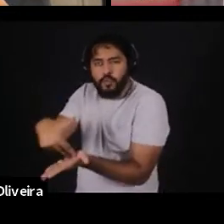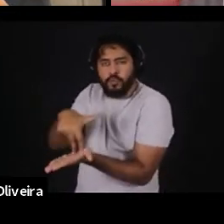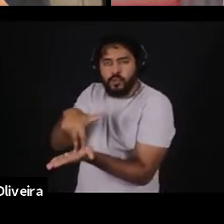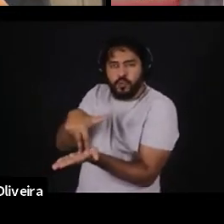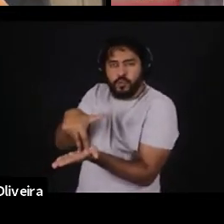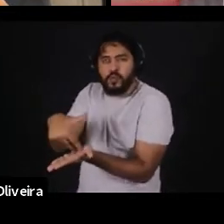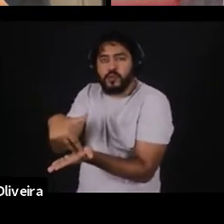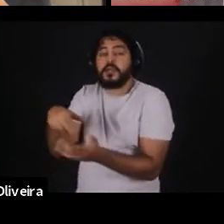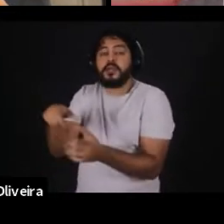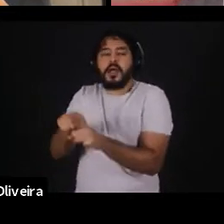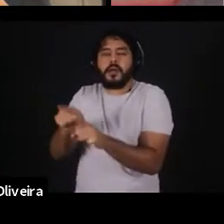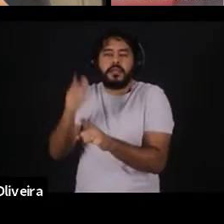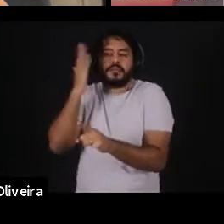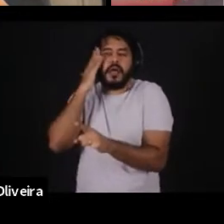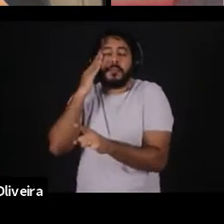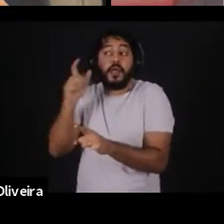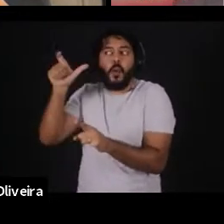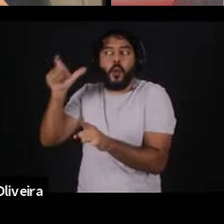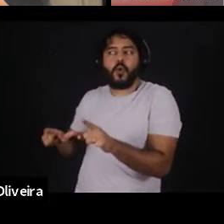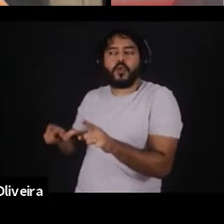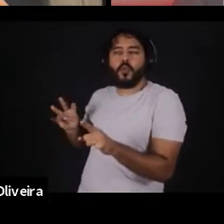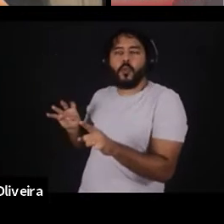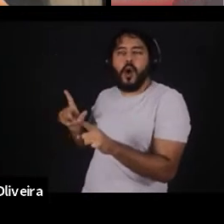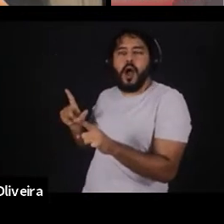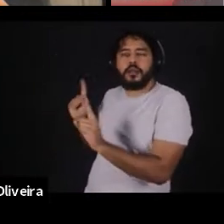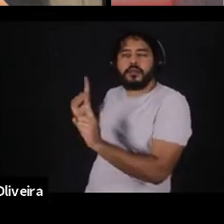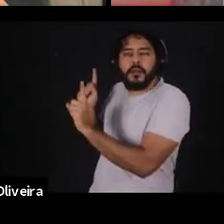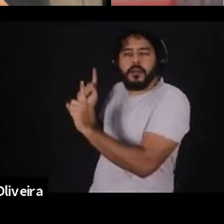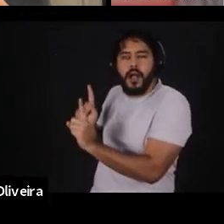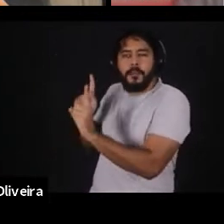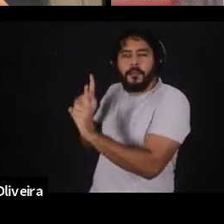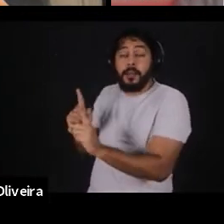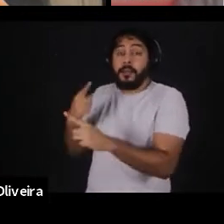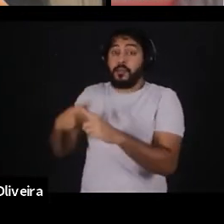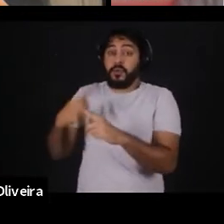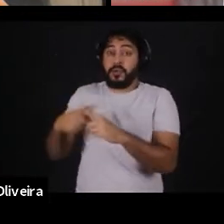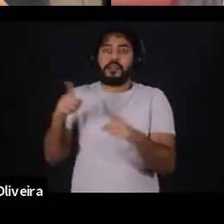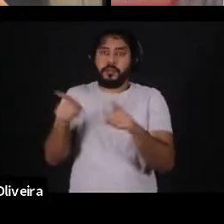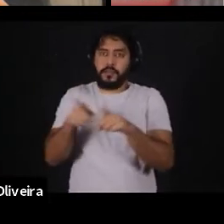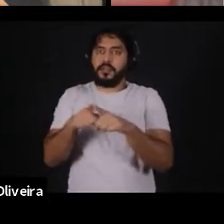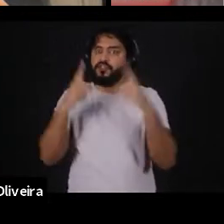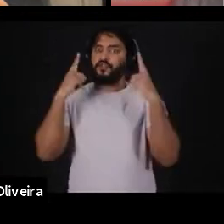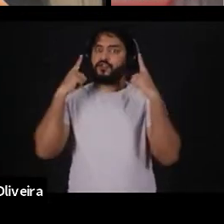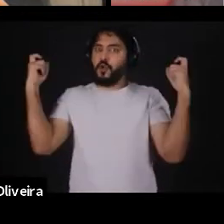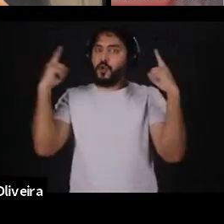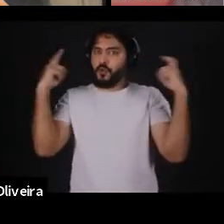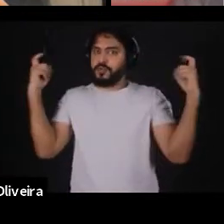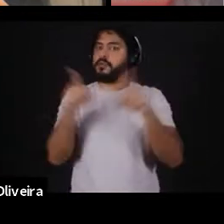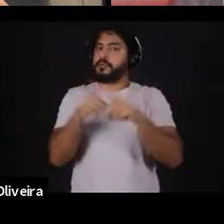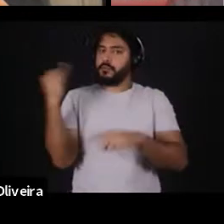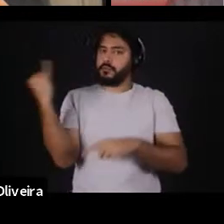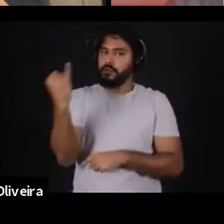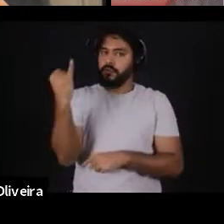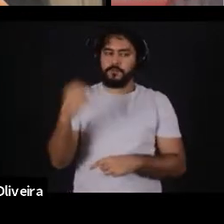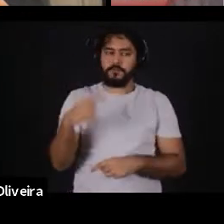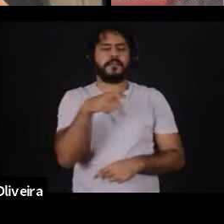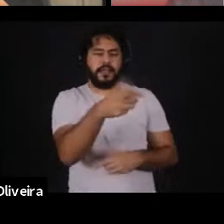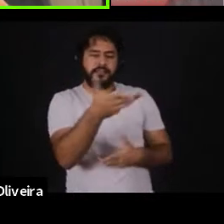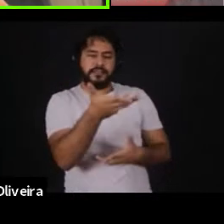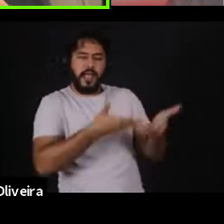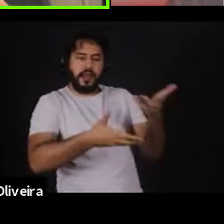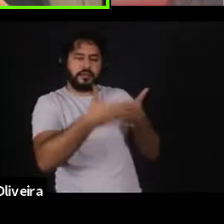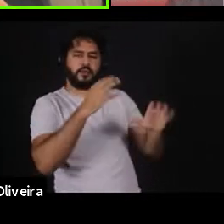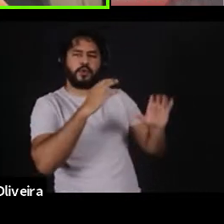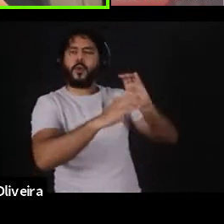saber onde ela estava espacialmente, porque a sonoridade para a gente era importante Essa para relação de pelo. comunicação também, para se Sim. entender, assim, que a